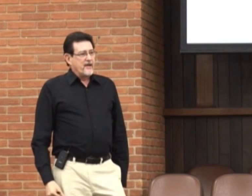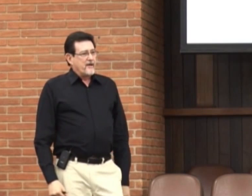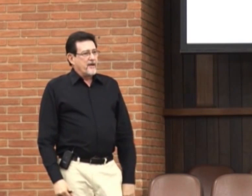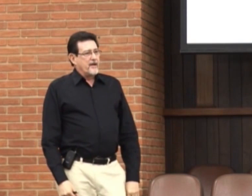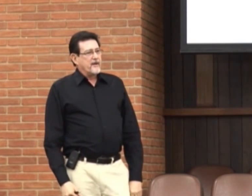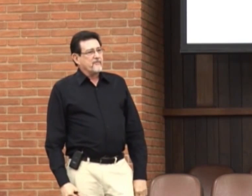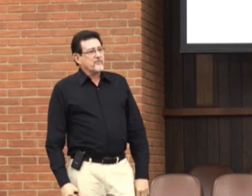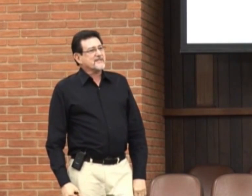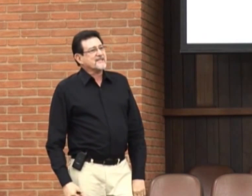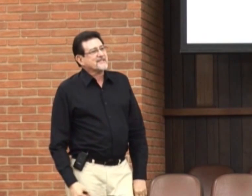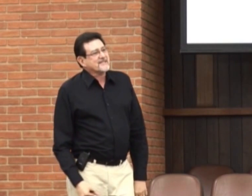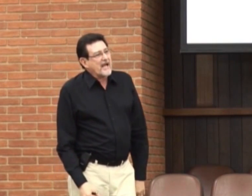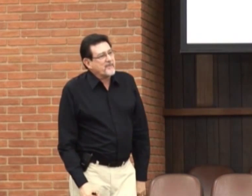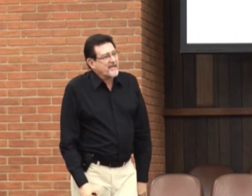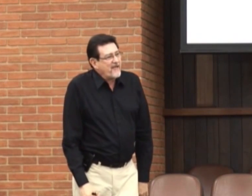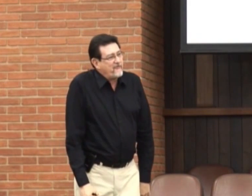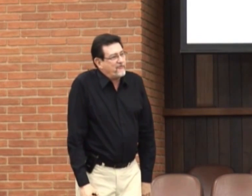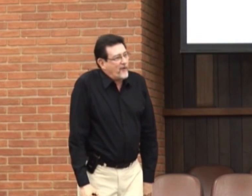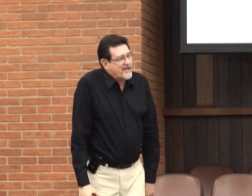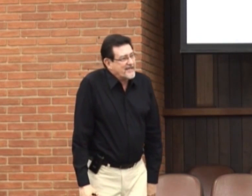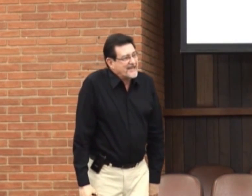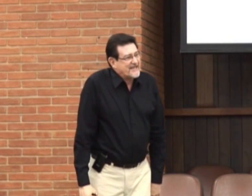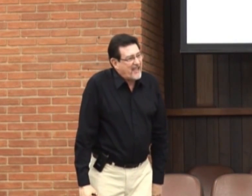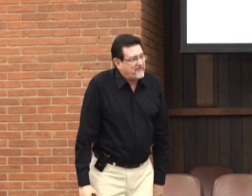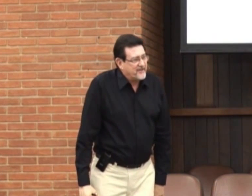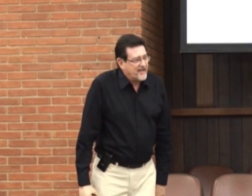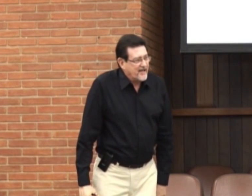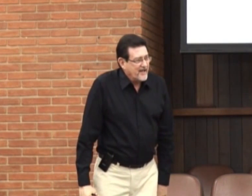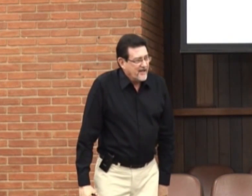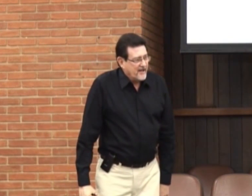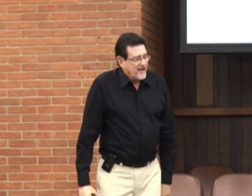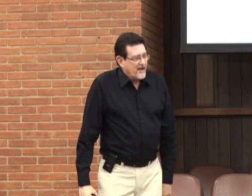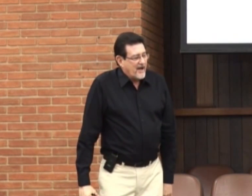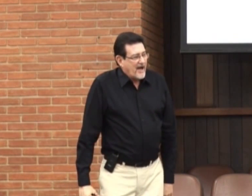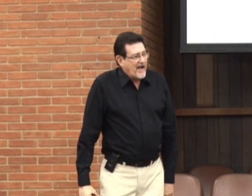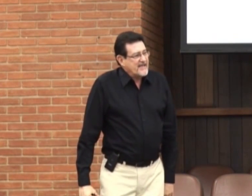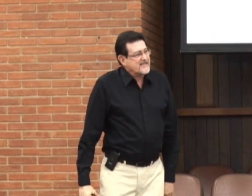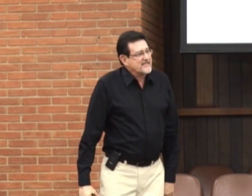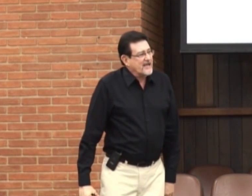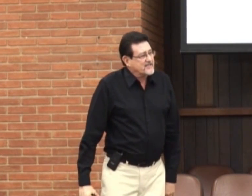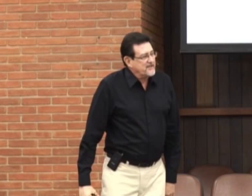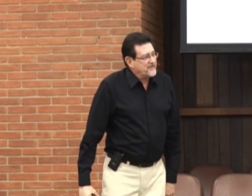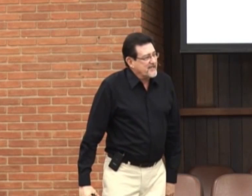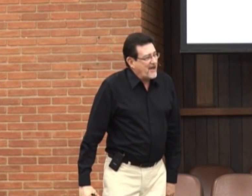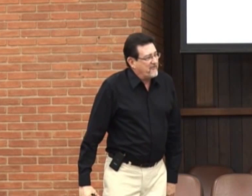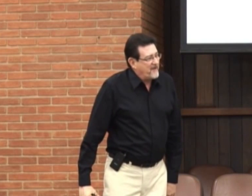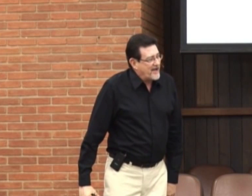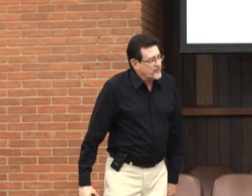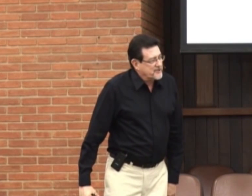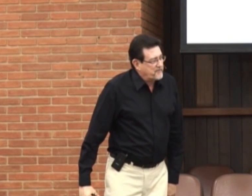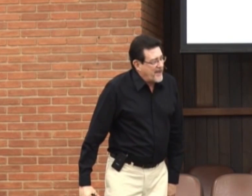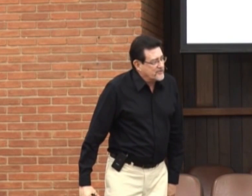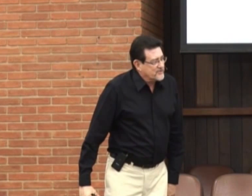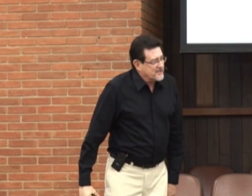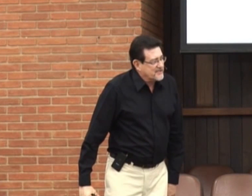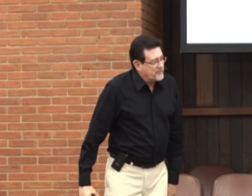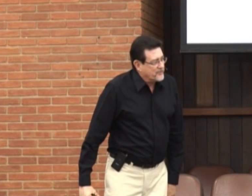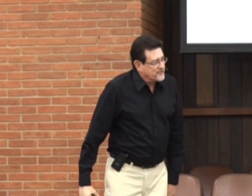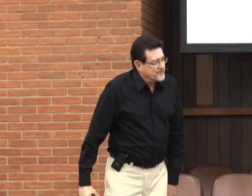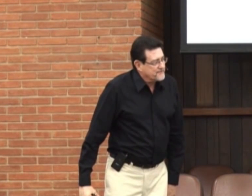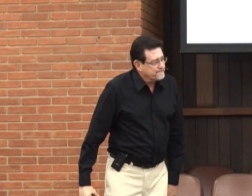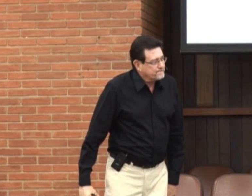Brennan, você sabe quem foi que teve a iniciativa de lavar os pés